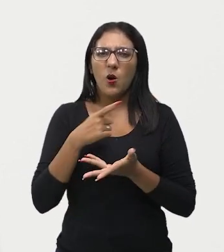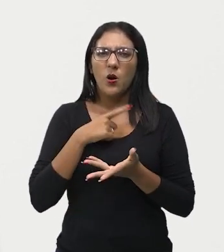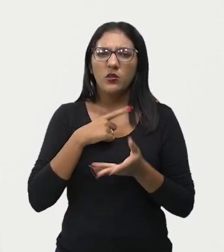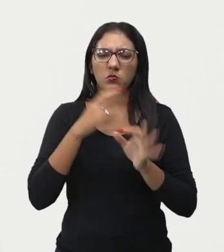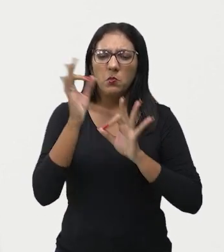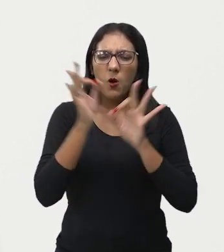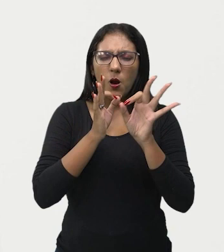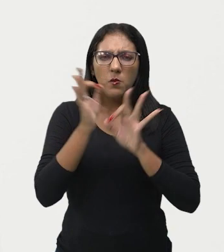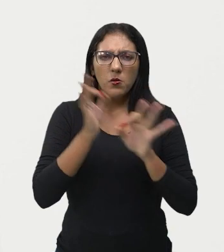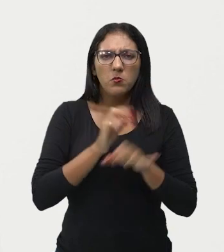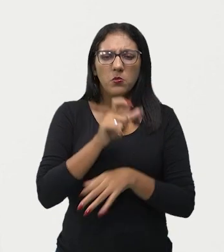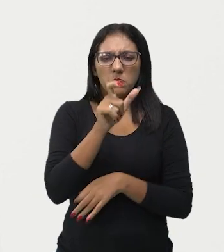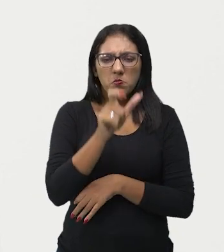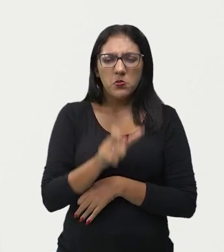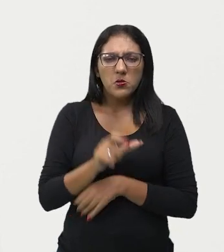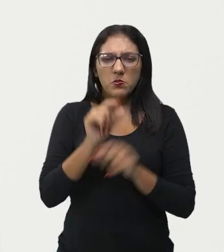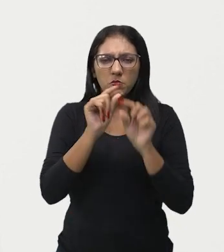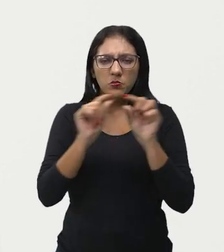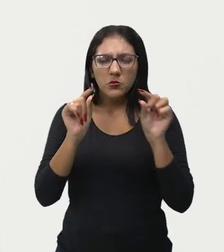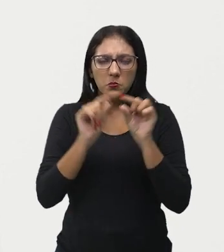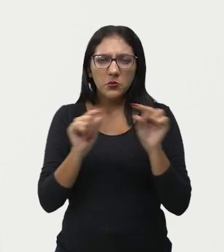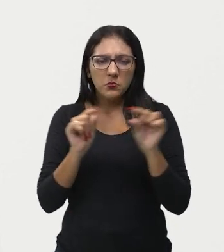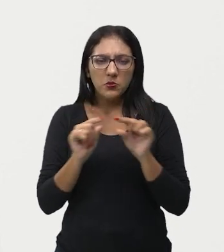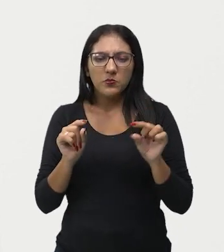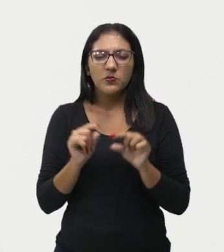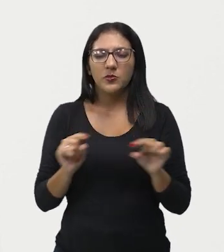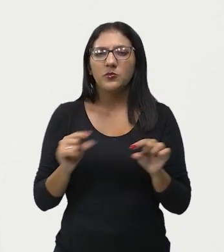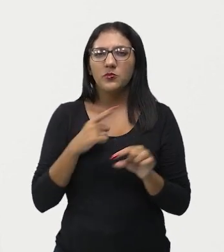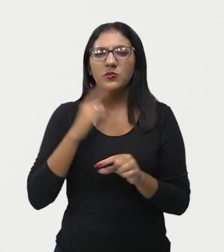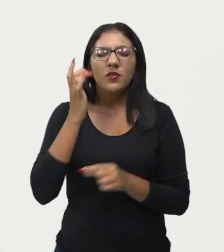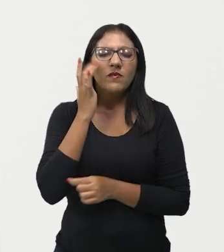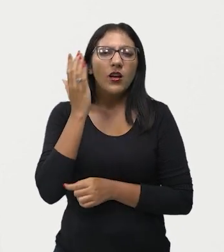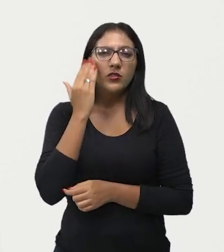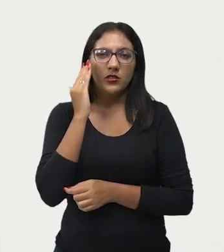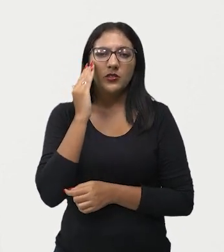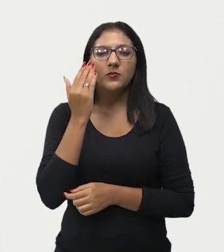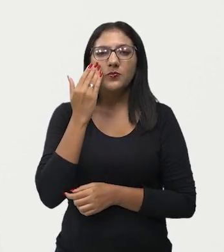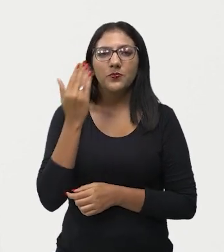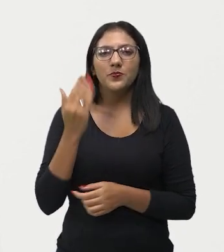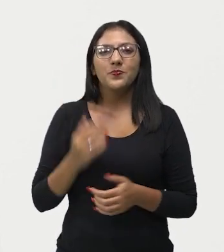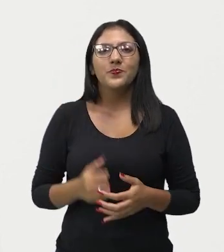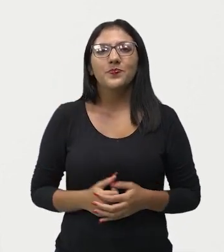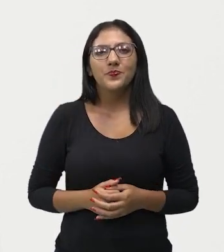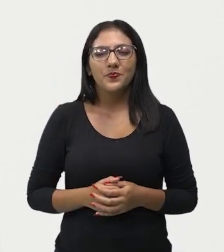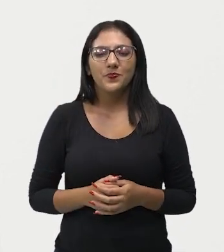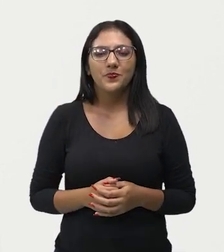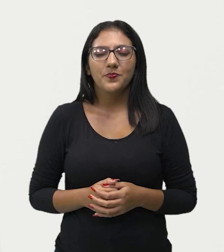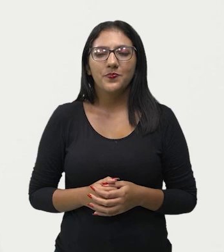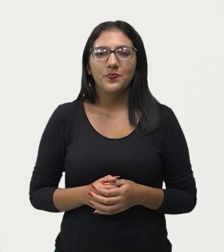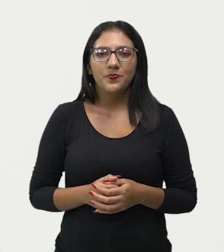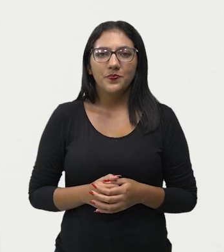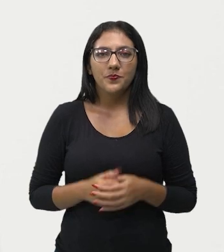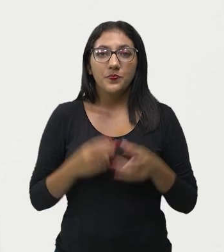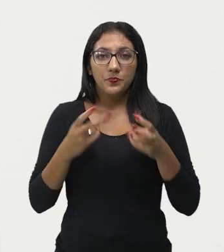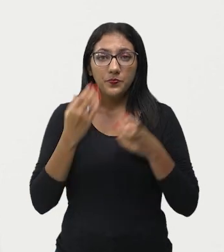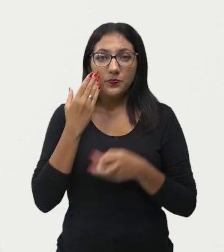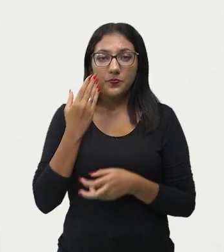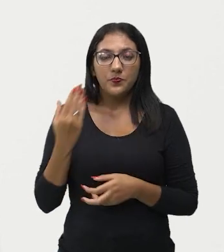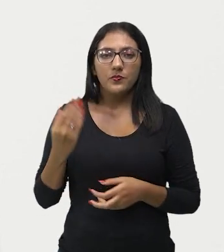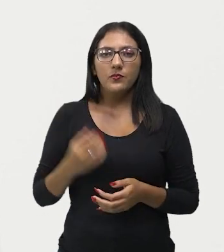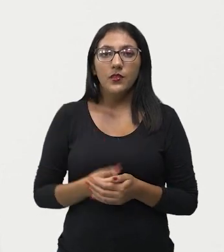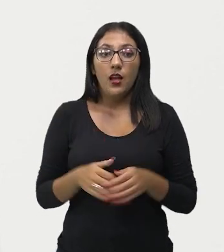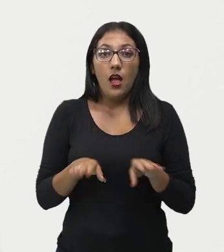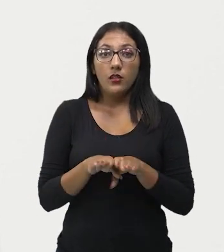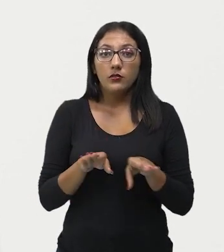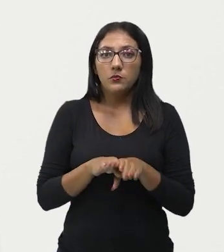concisa, mais fácil compreensão para os leitores. Acompanhe aí comigo então. Vejam. Fique